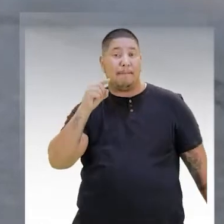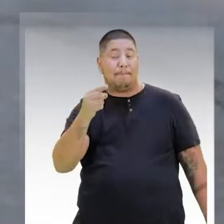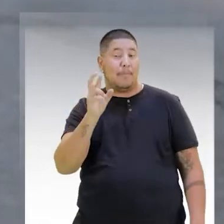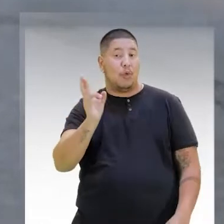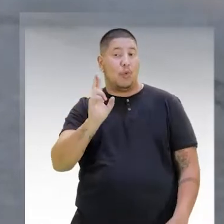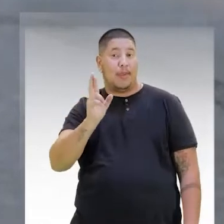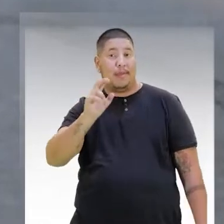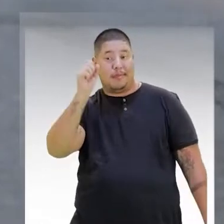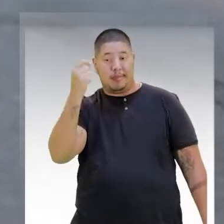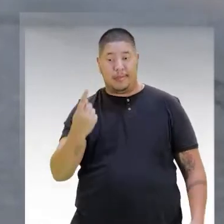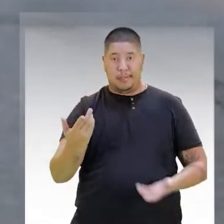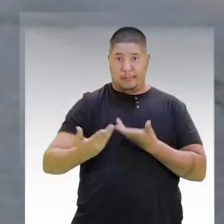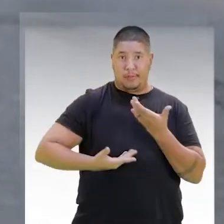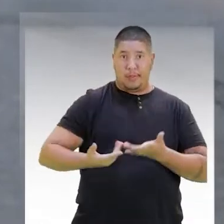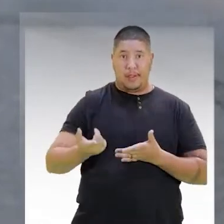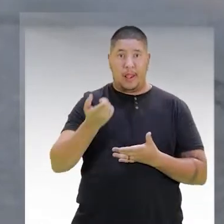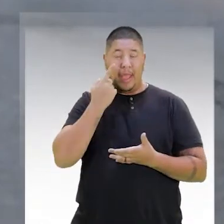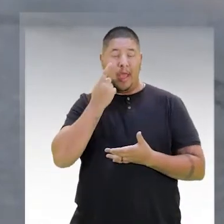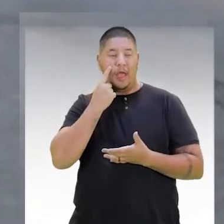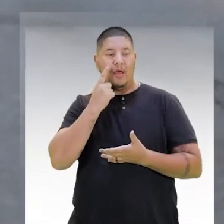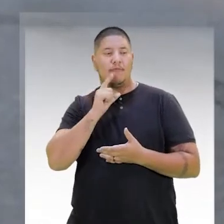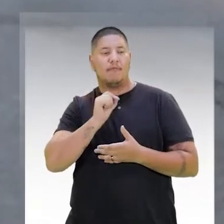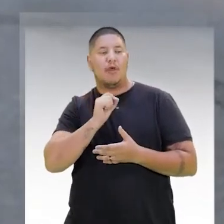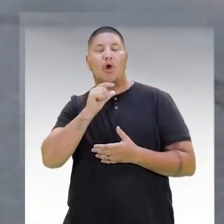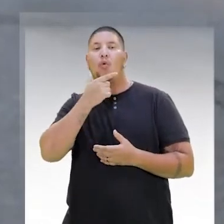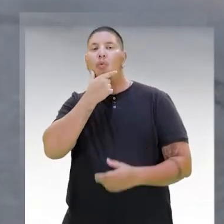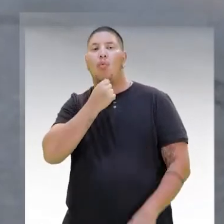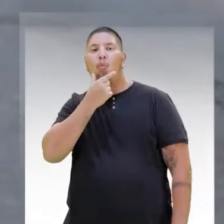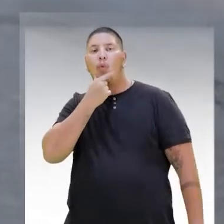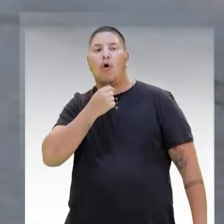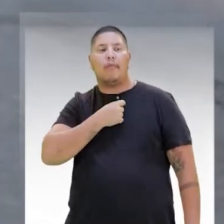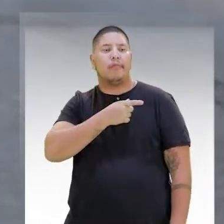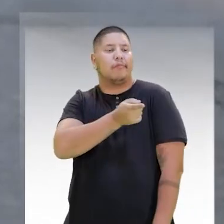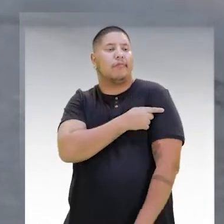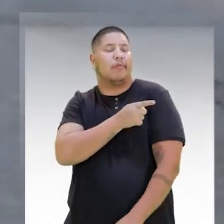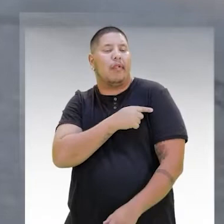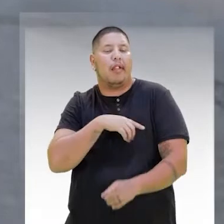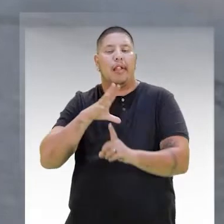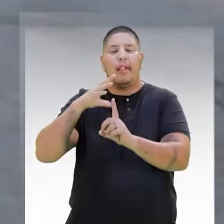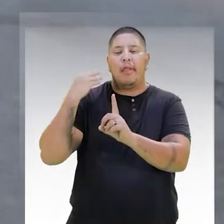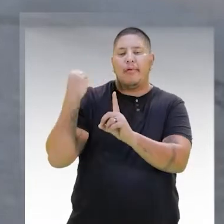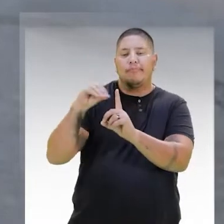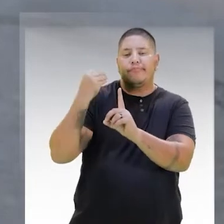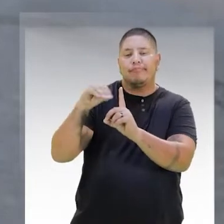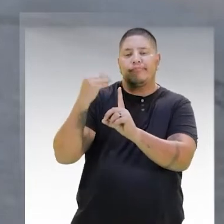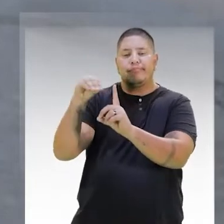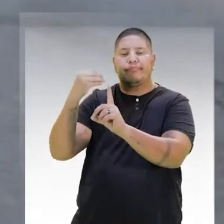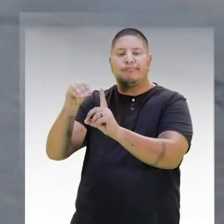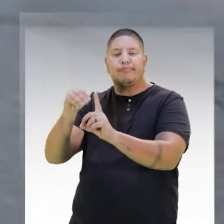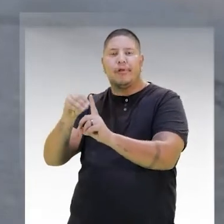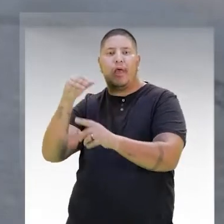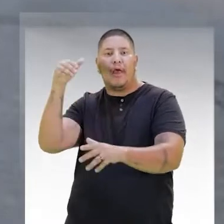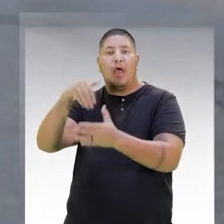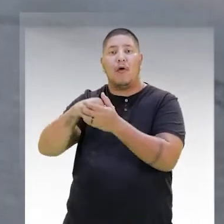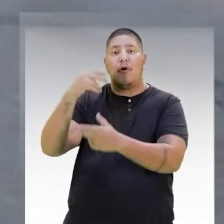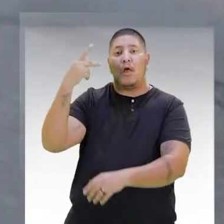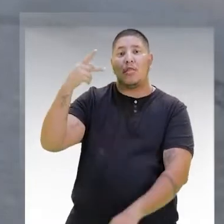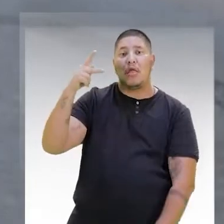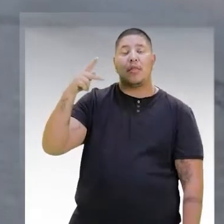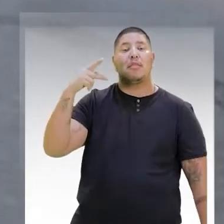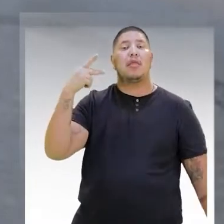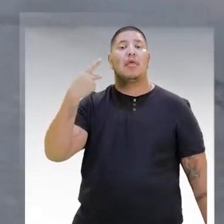ex-funcionária. Em um vídeo é possível ver o dono da empresa, Luciano Heng, induzindo os funcionários a votarem no candidato dele